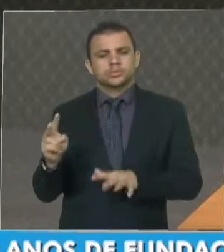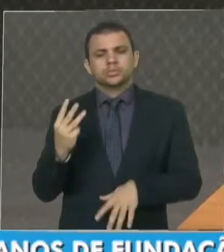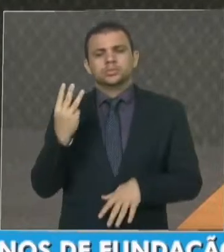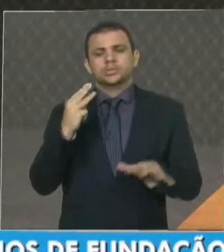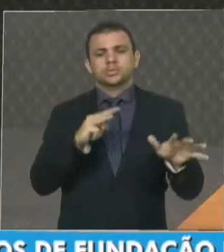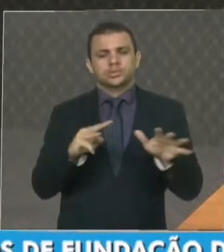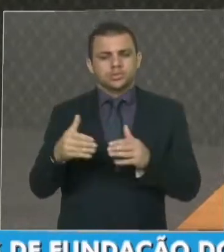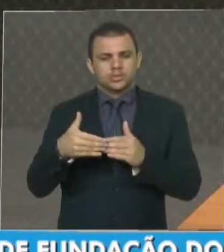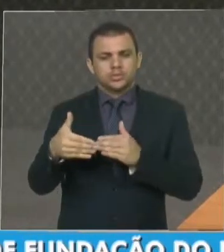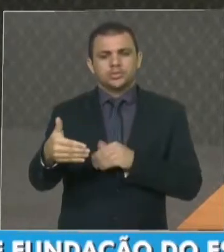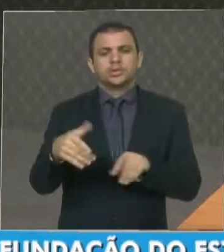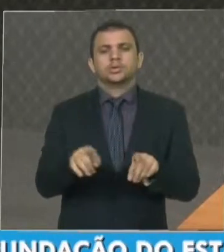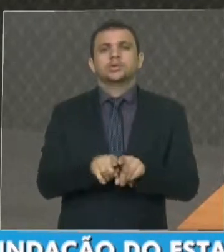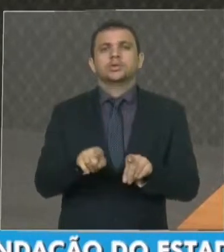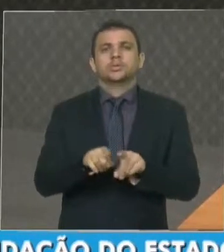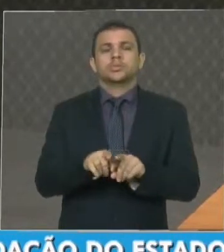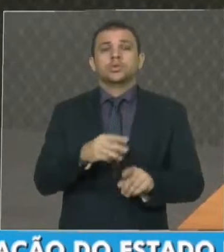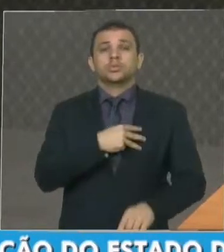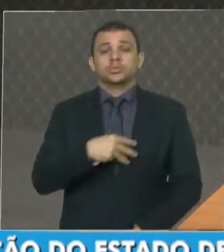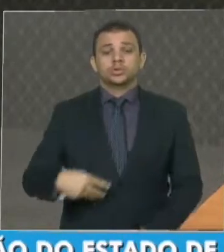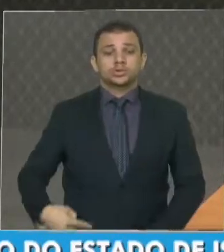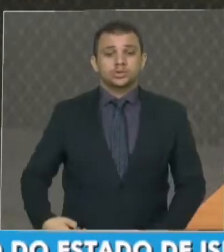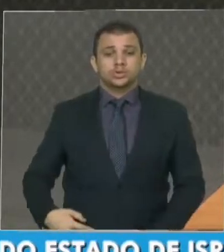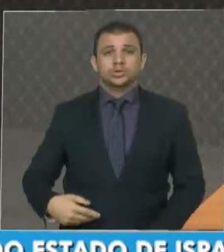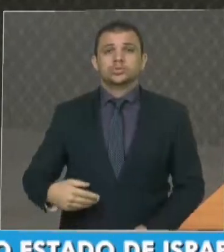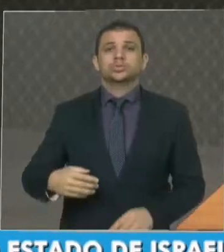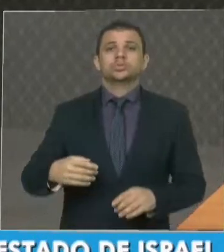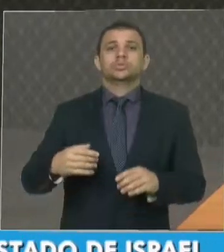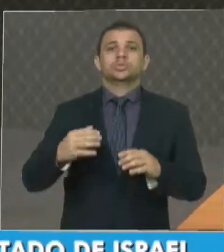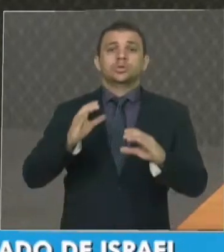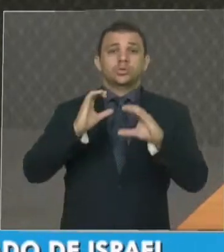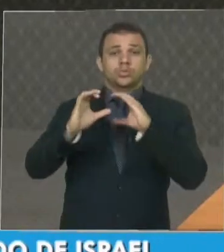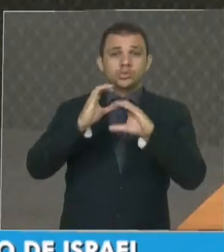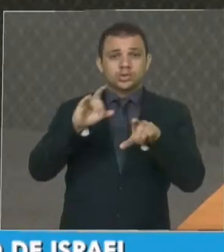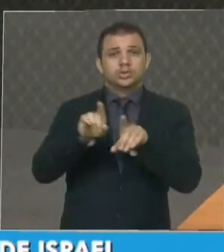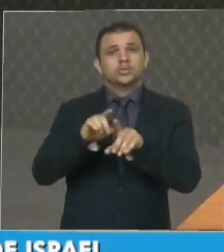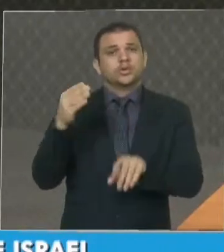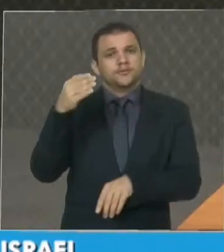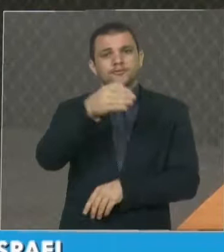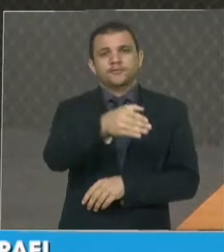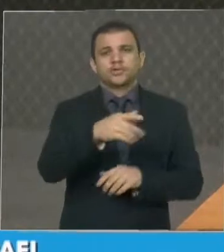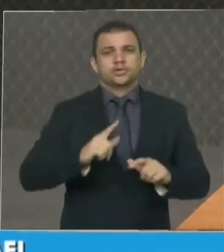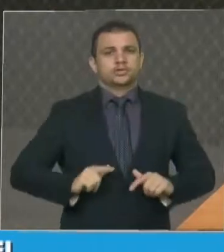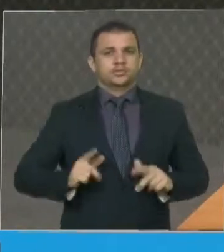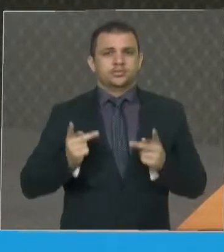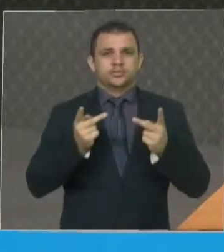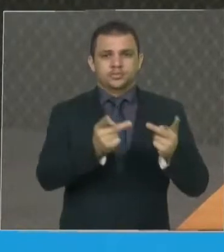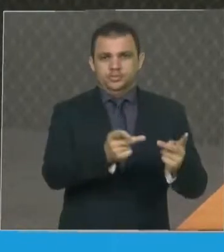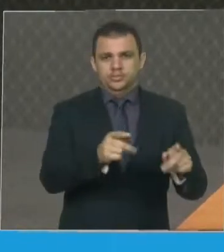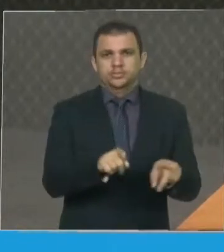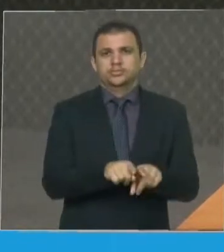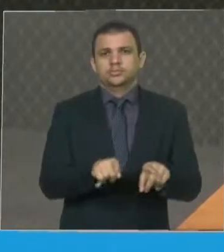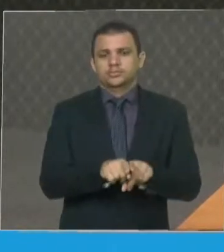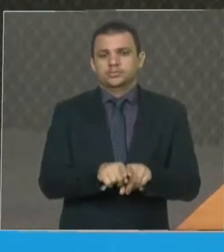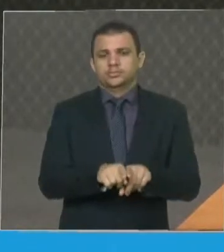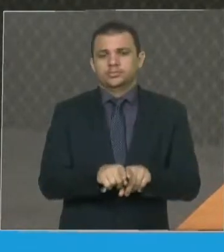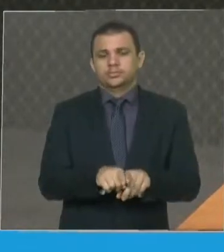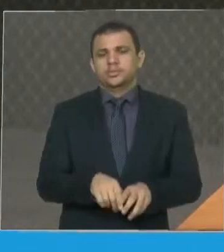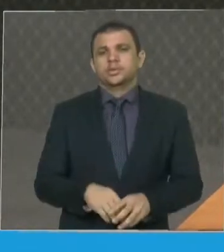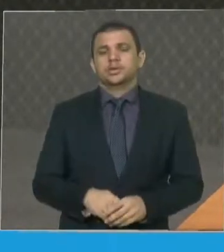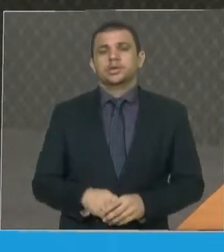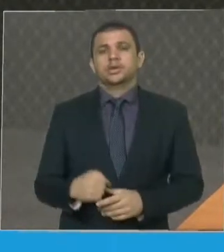o ministro da Telecomunicação vai visitar. E também, mais que eu não falo sobre